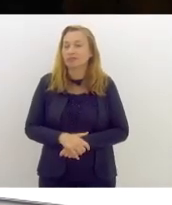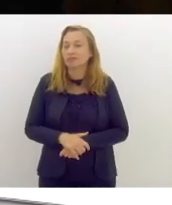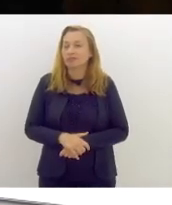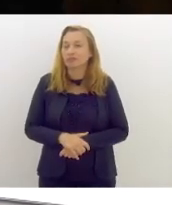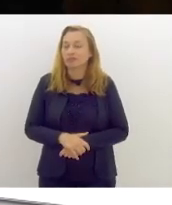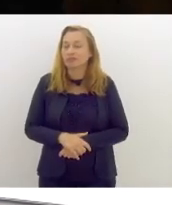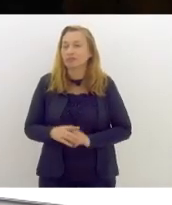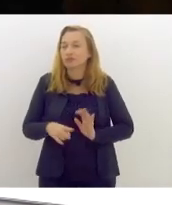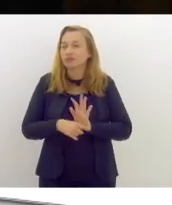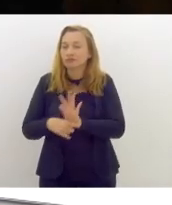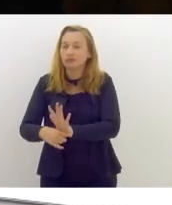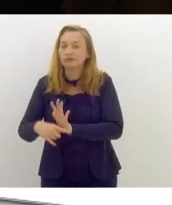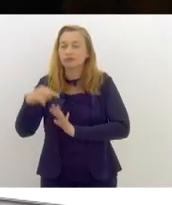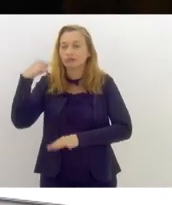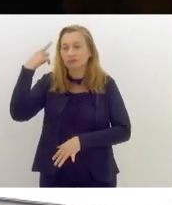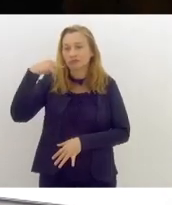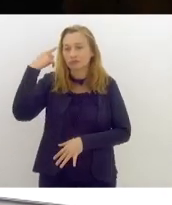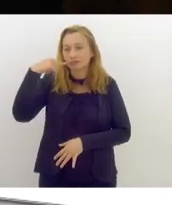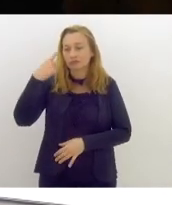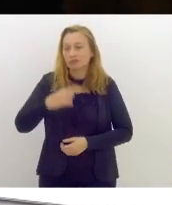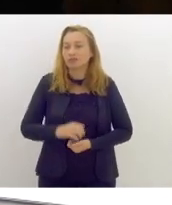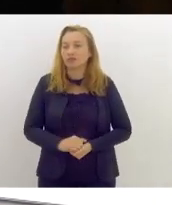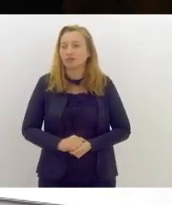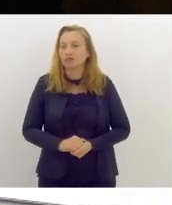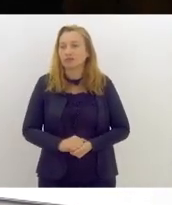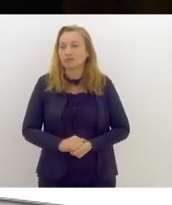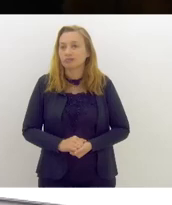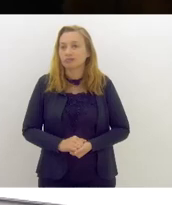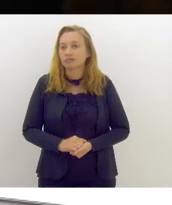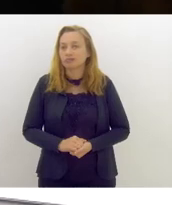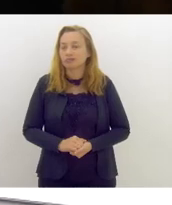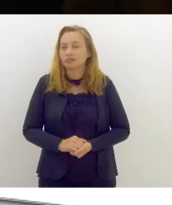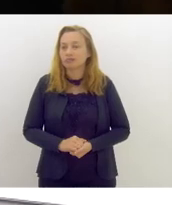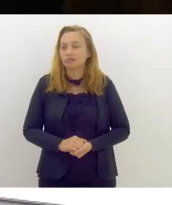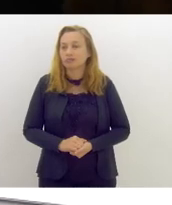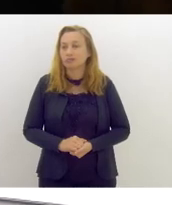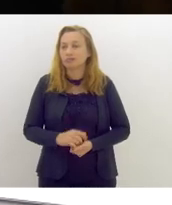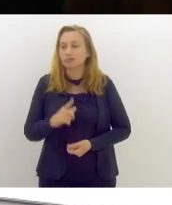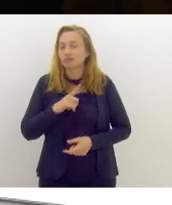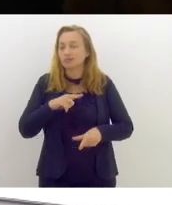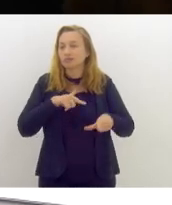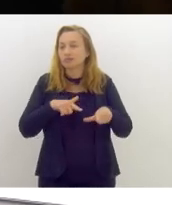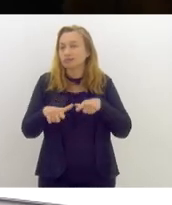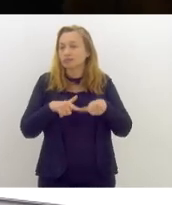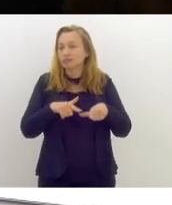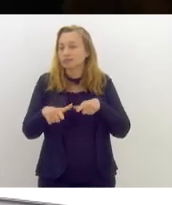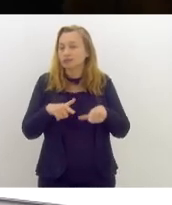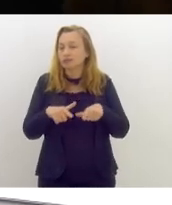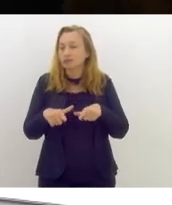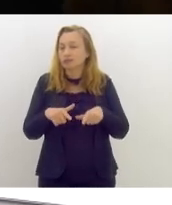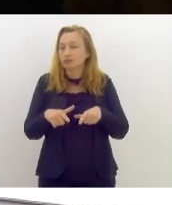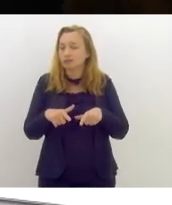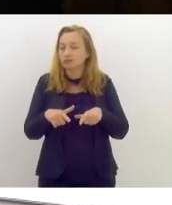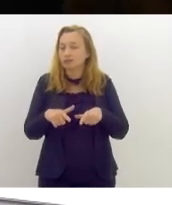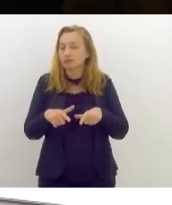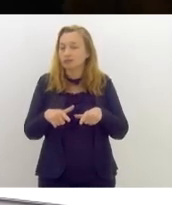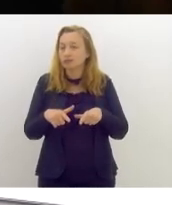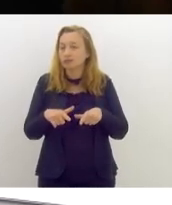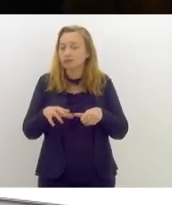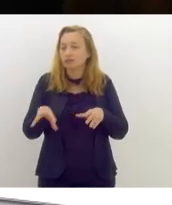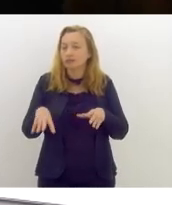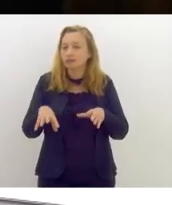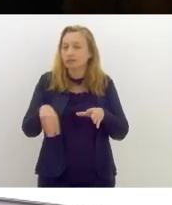ajudar os advogados a terem o seu trabalho no nos procedimentos